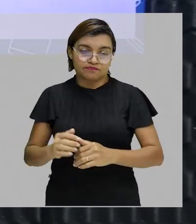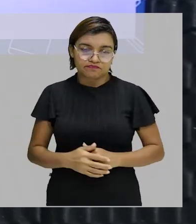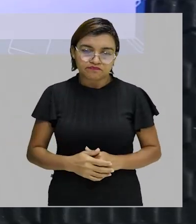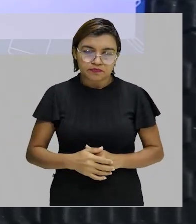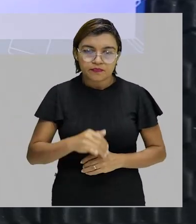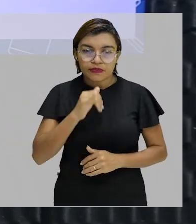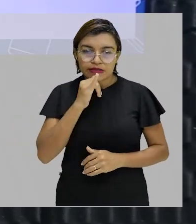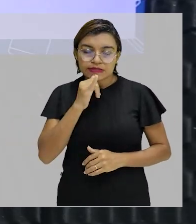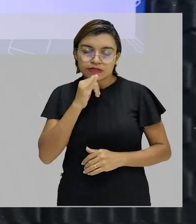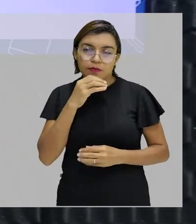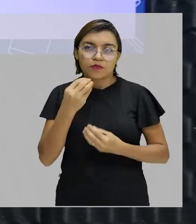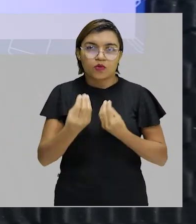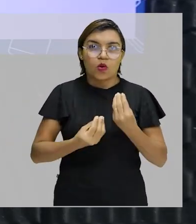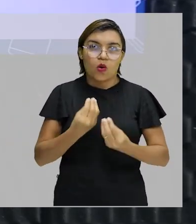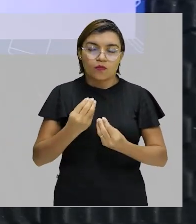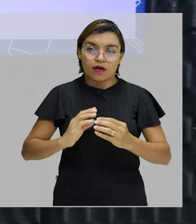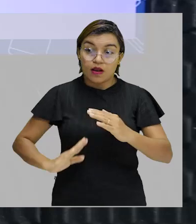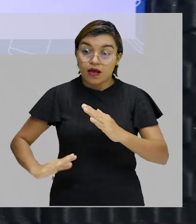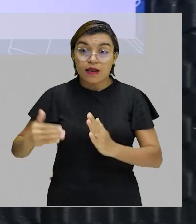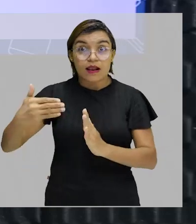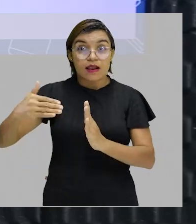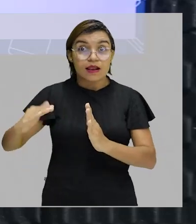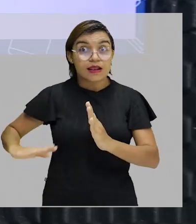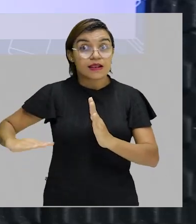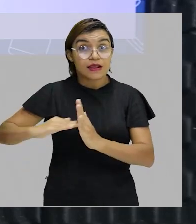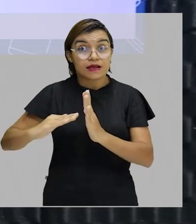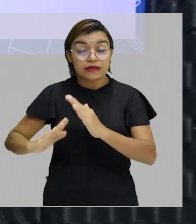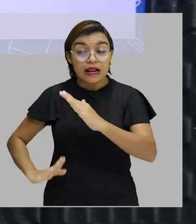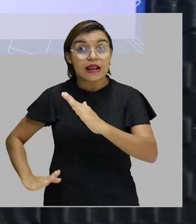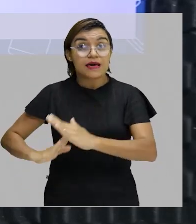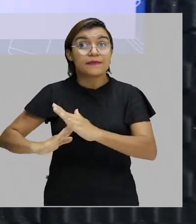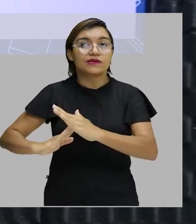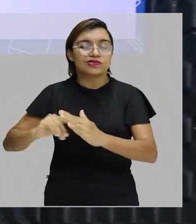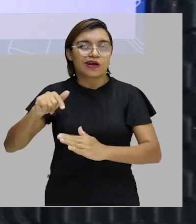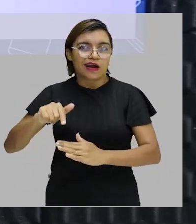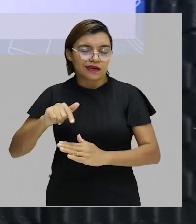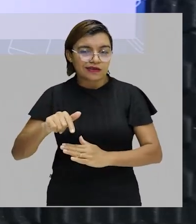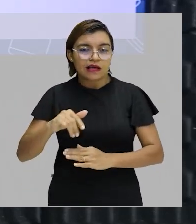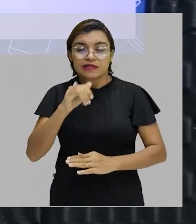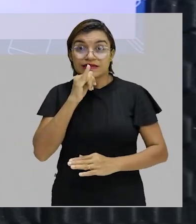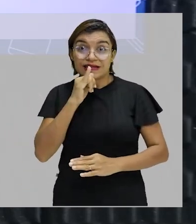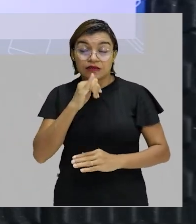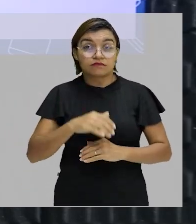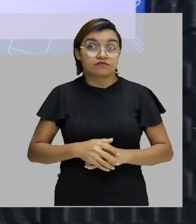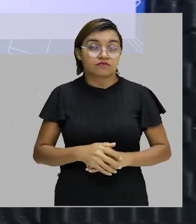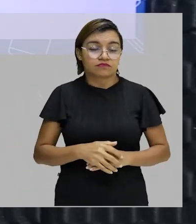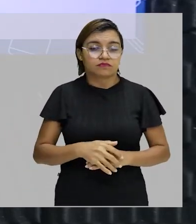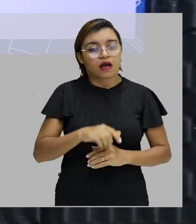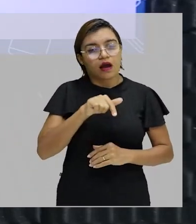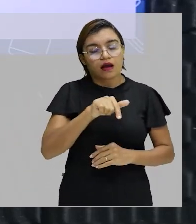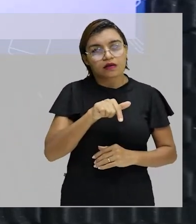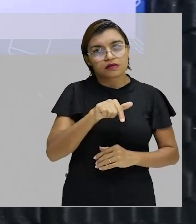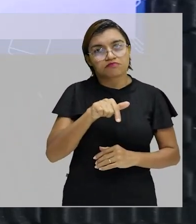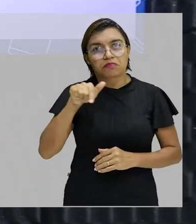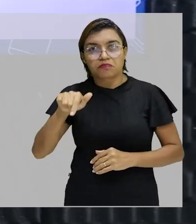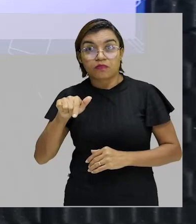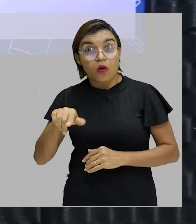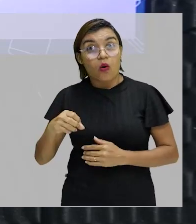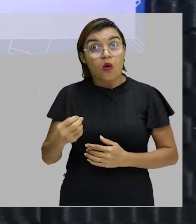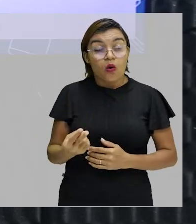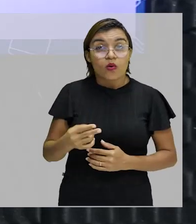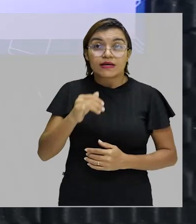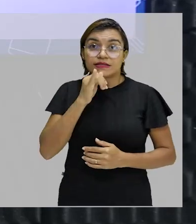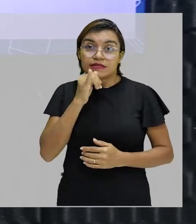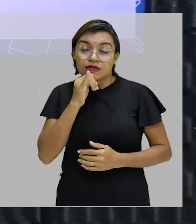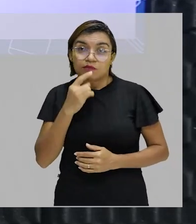determinar quem é um reagente em excesso, quem é um reagente limitante, e a partir dessa identificação,